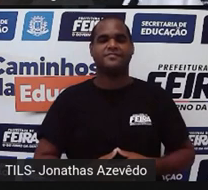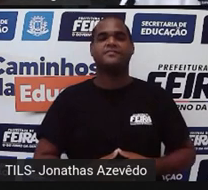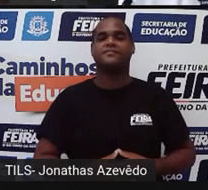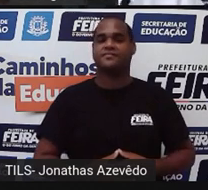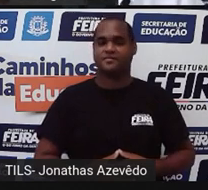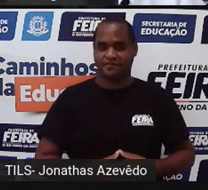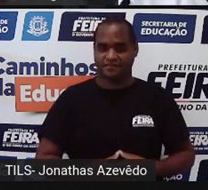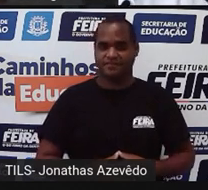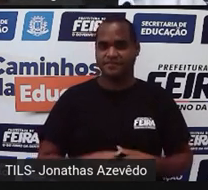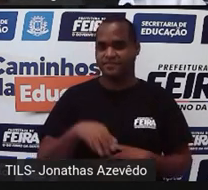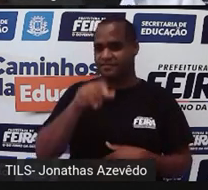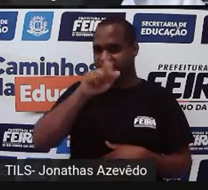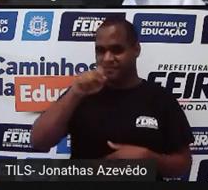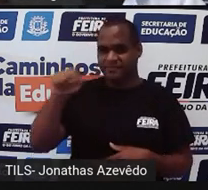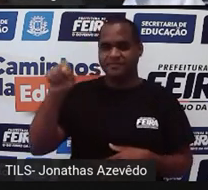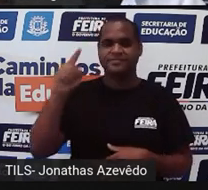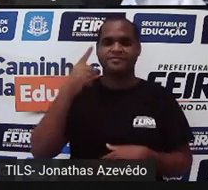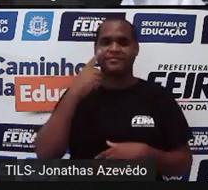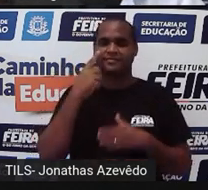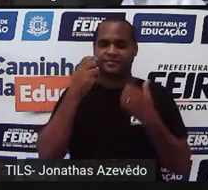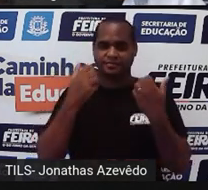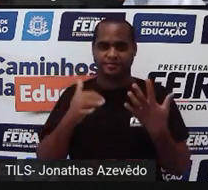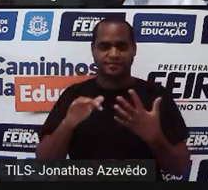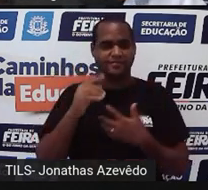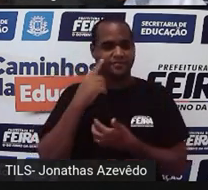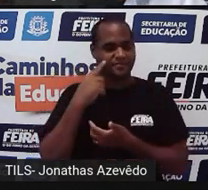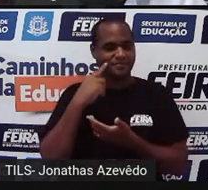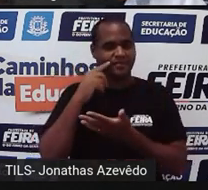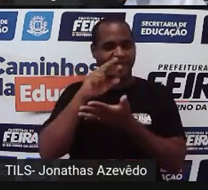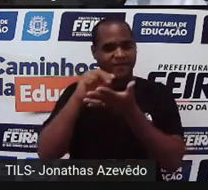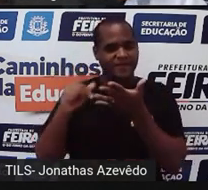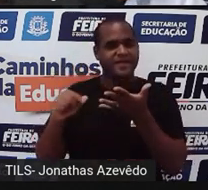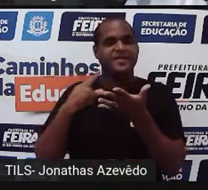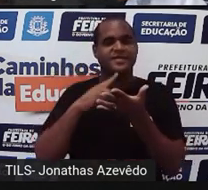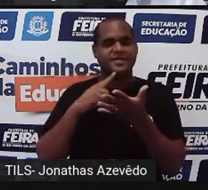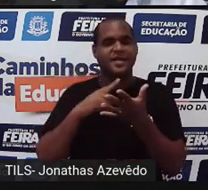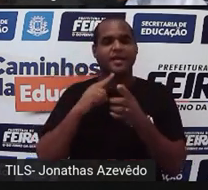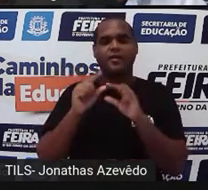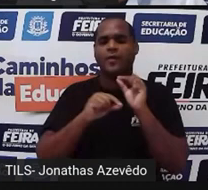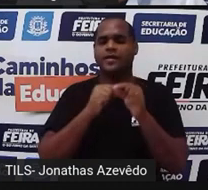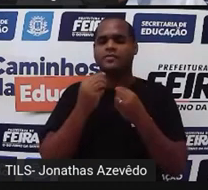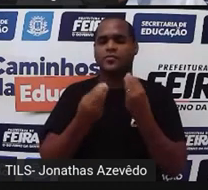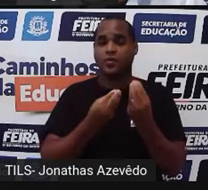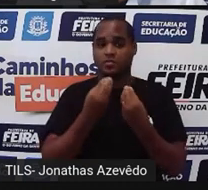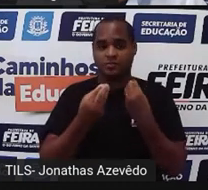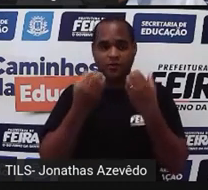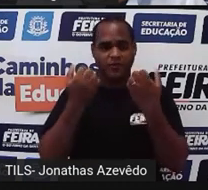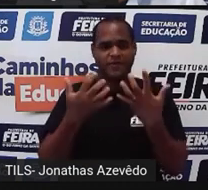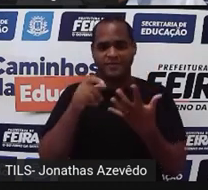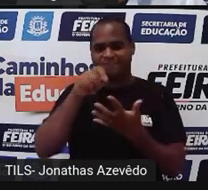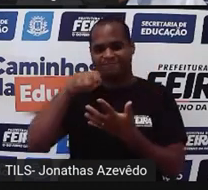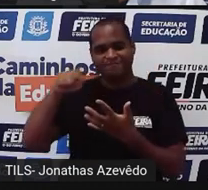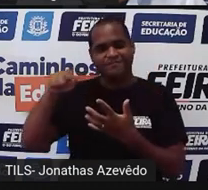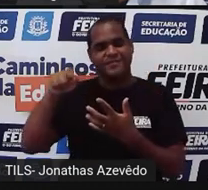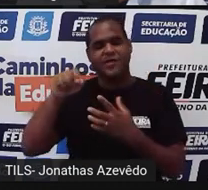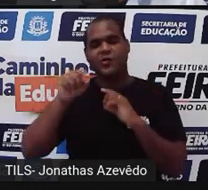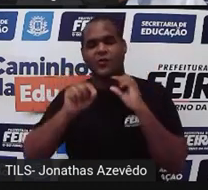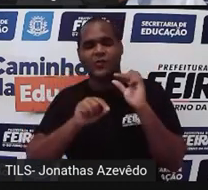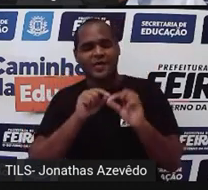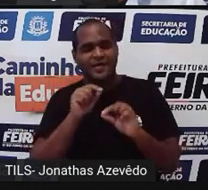Eu reescrevi ali as equações e essa forma de escrever, ó, as